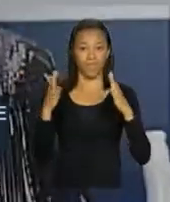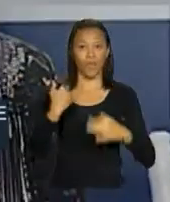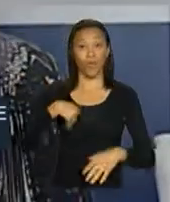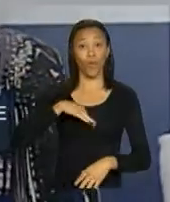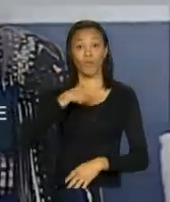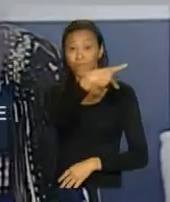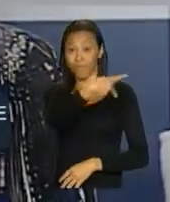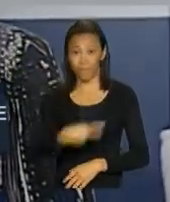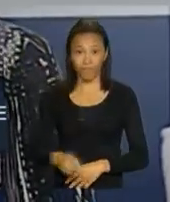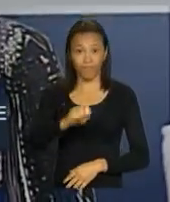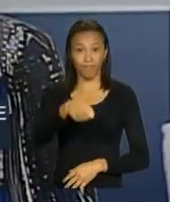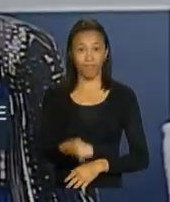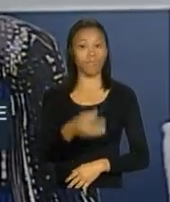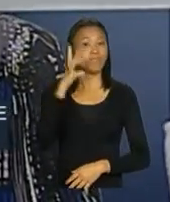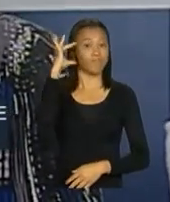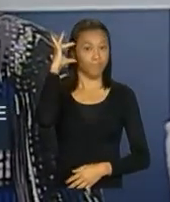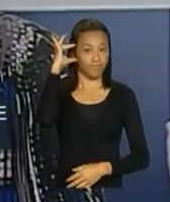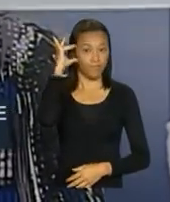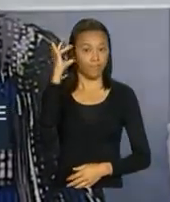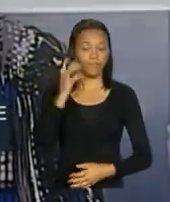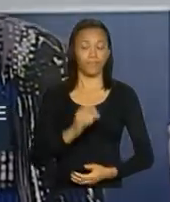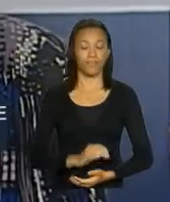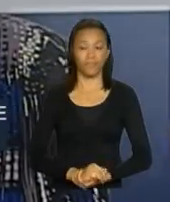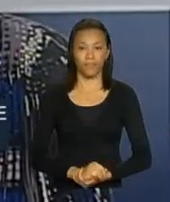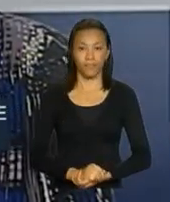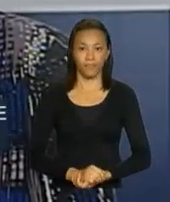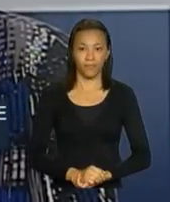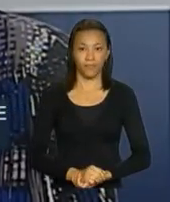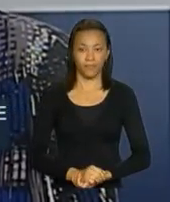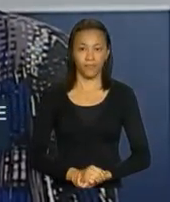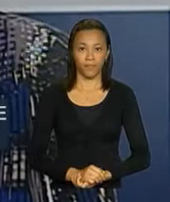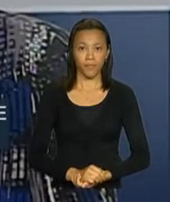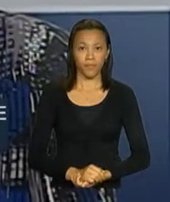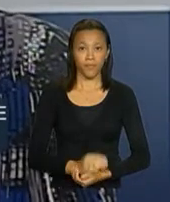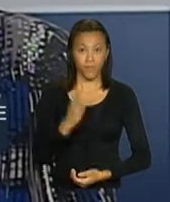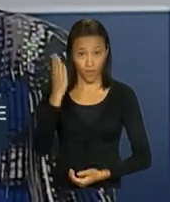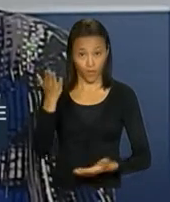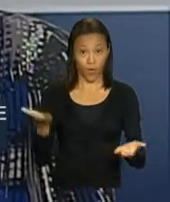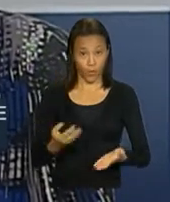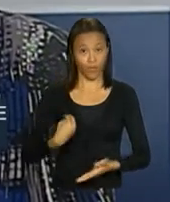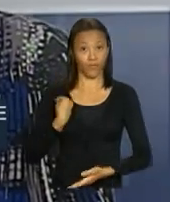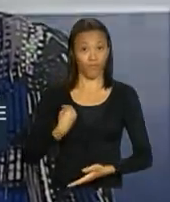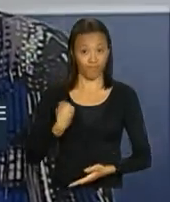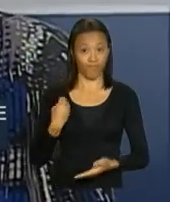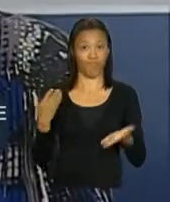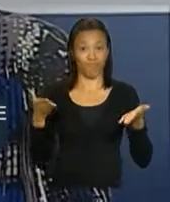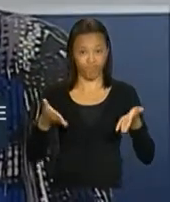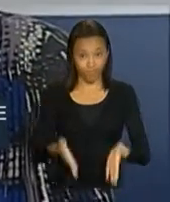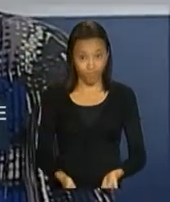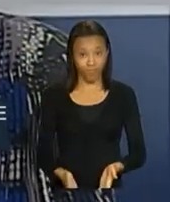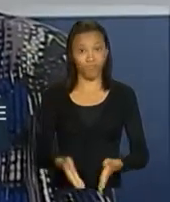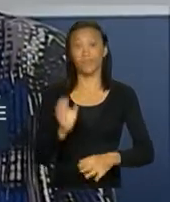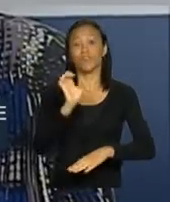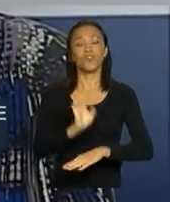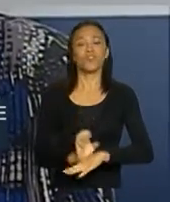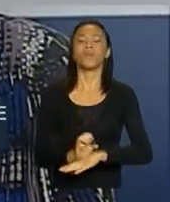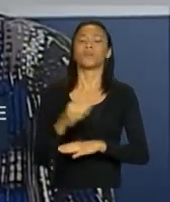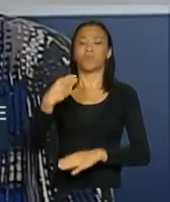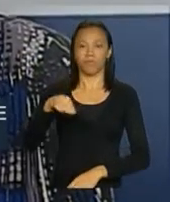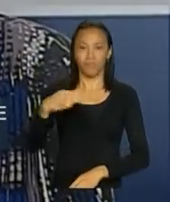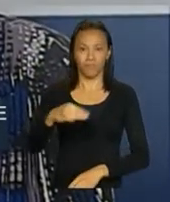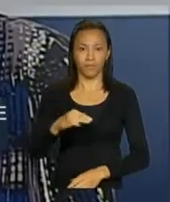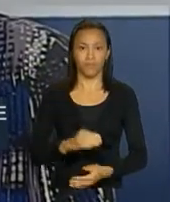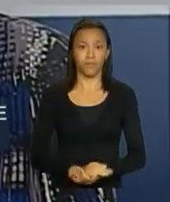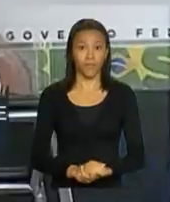presidenta Dilma Rousseff, que está aqui conosco no Maranhão e